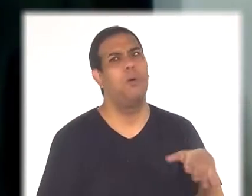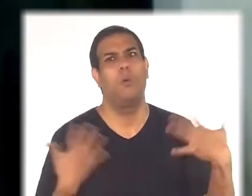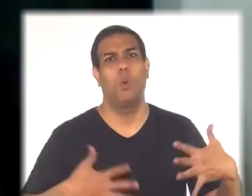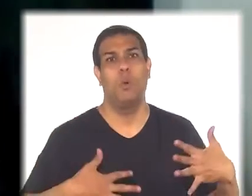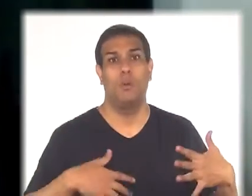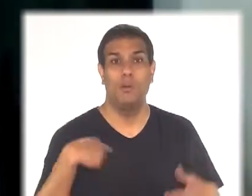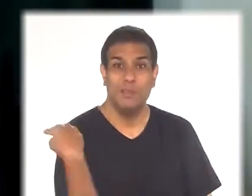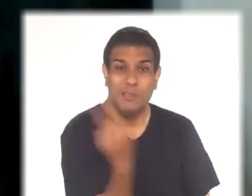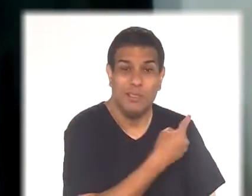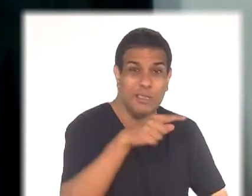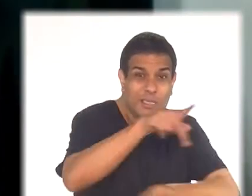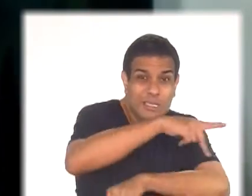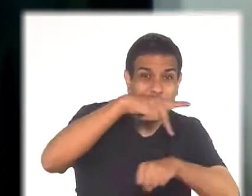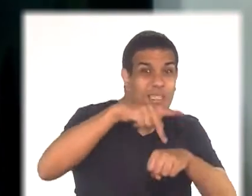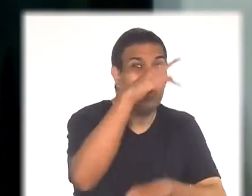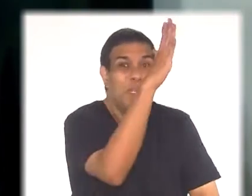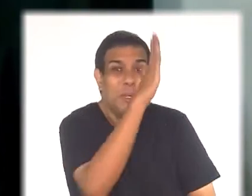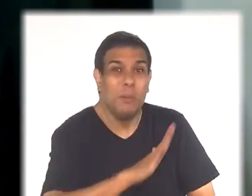baixa, né? Os